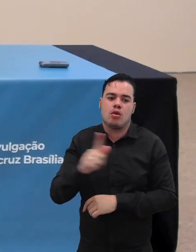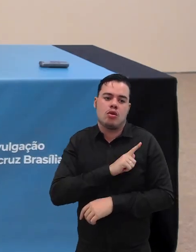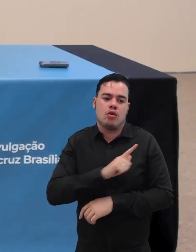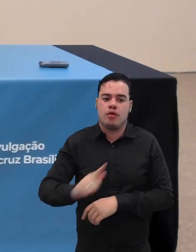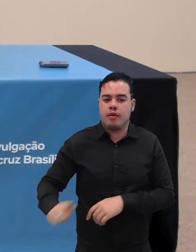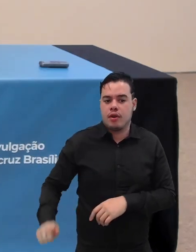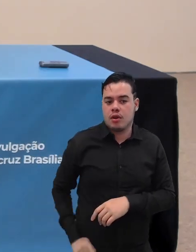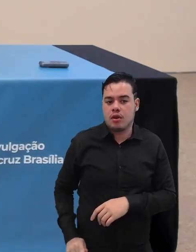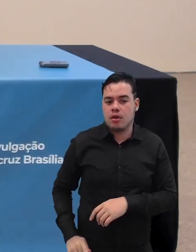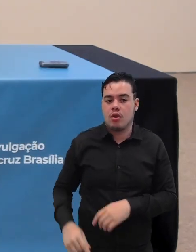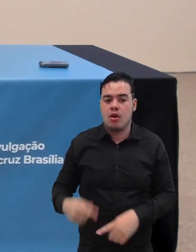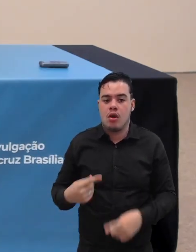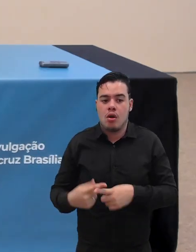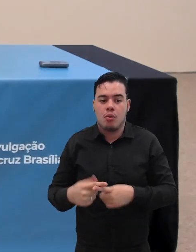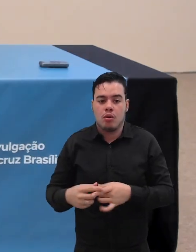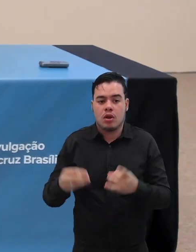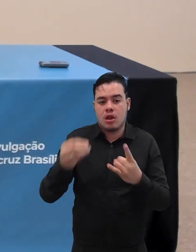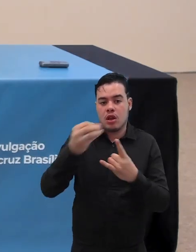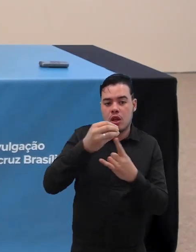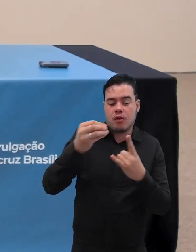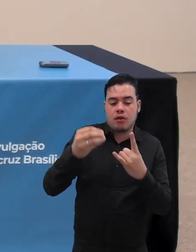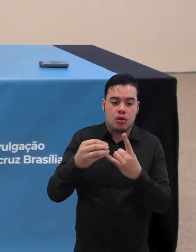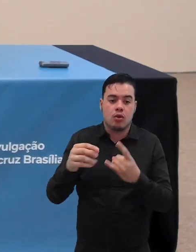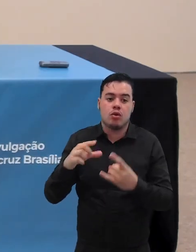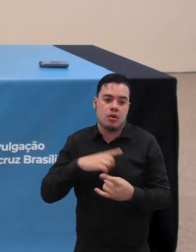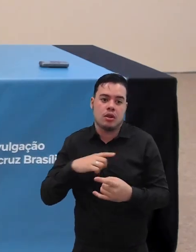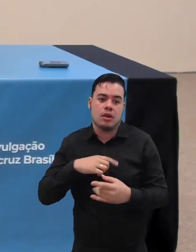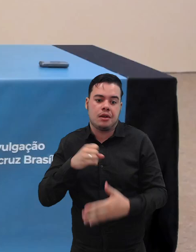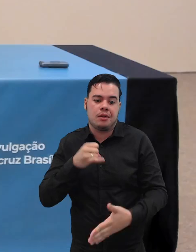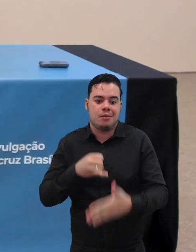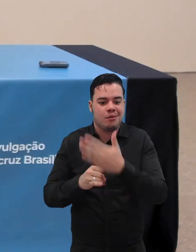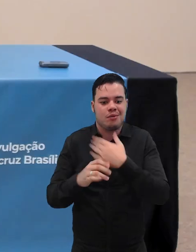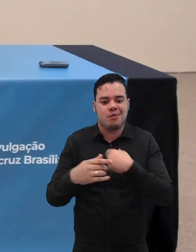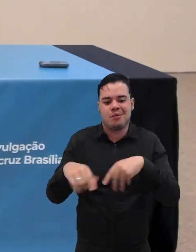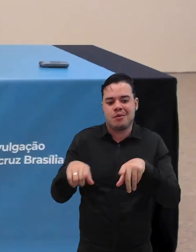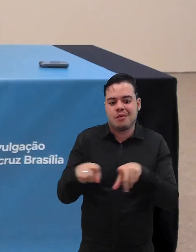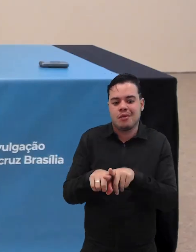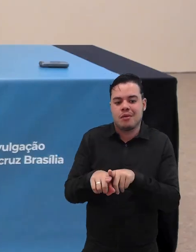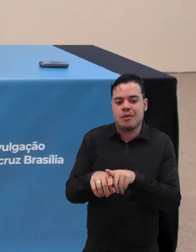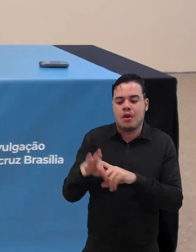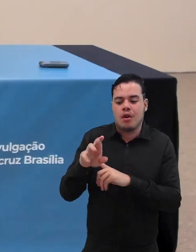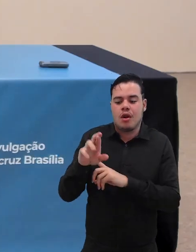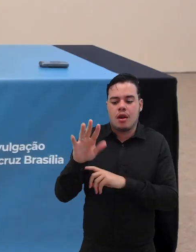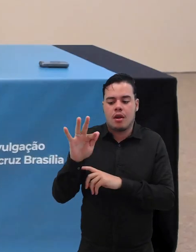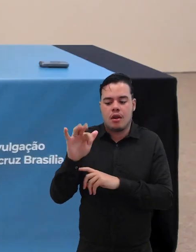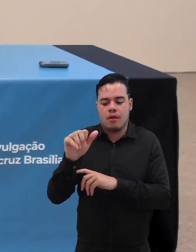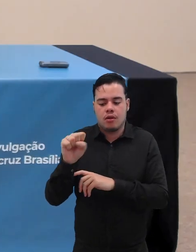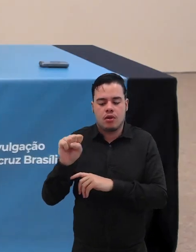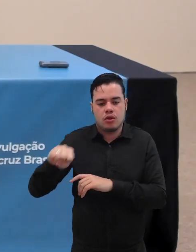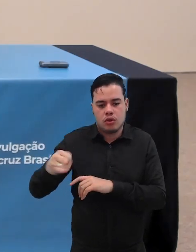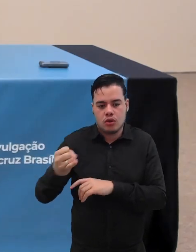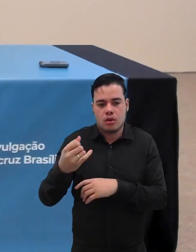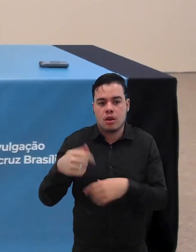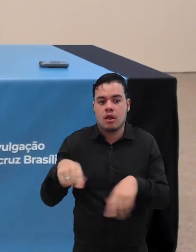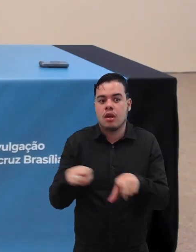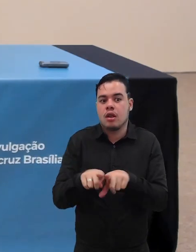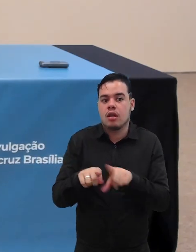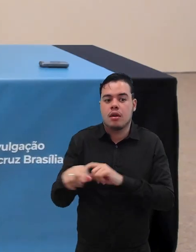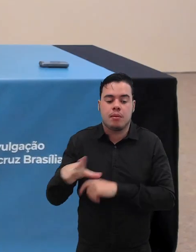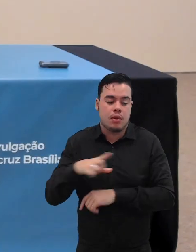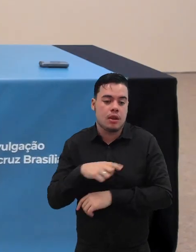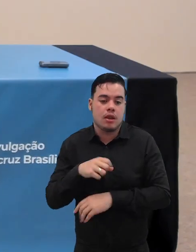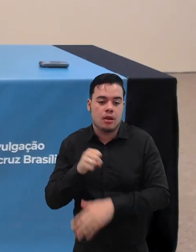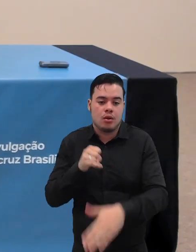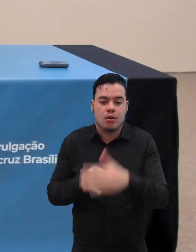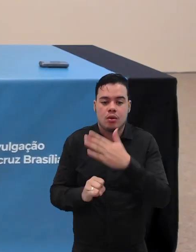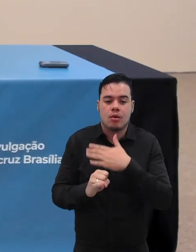Porque a Fiocruz tem um orçamento, por exemplo, para isso. A UFRJ também tem um orçamento para isso. A